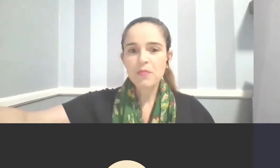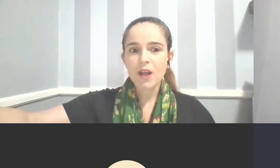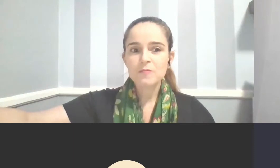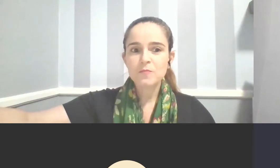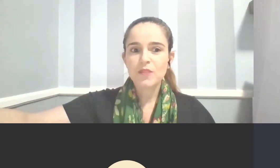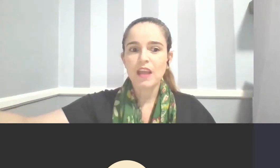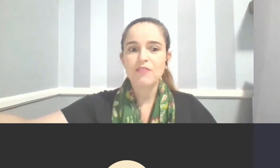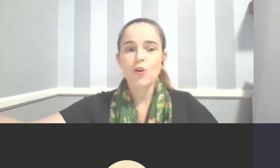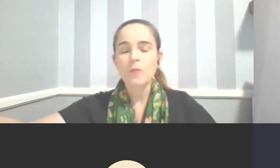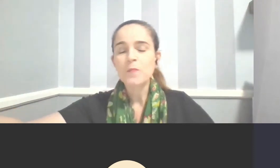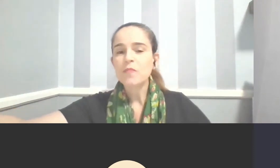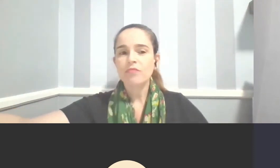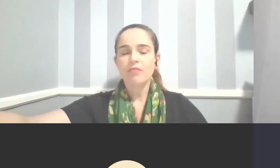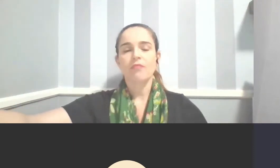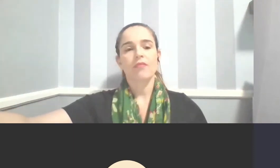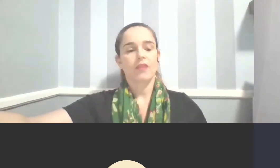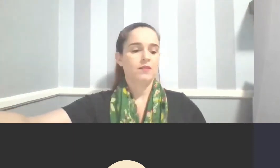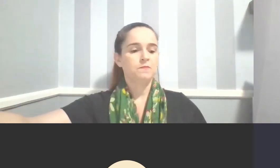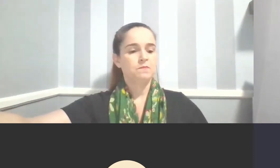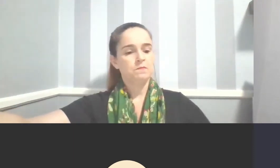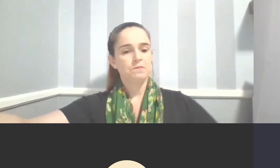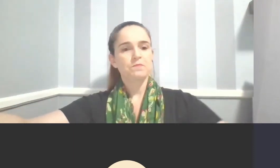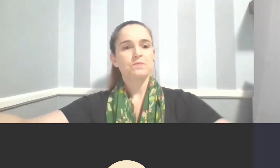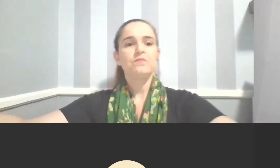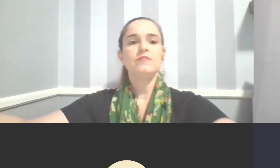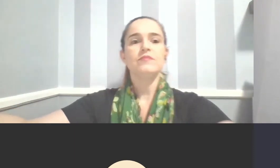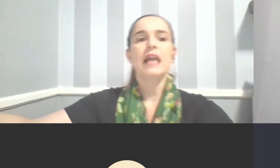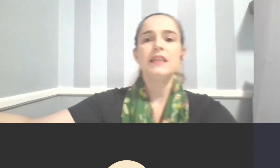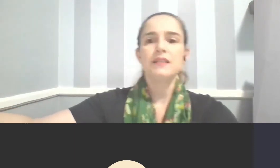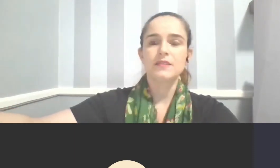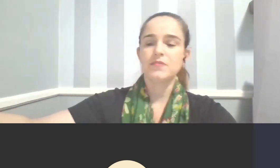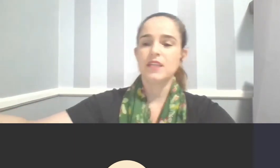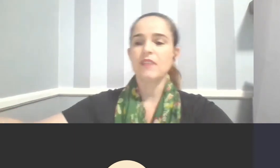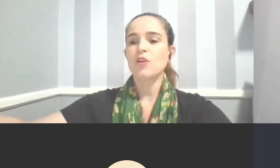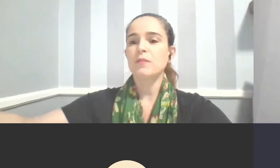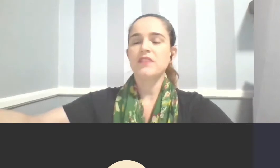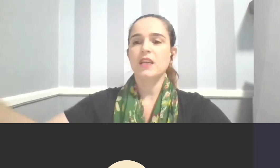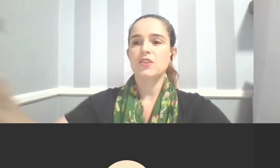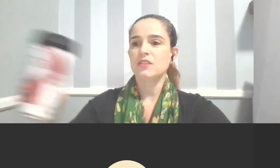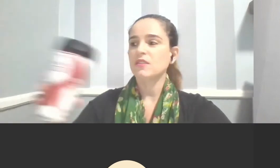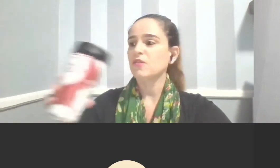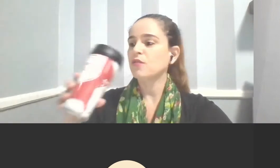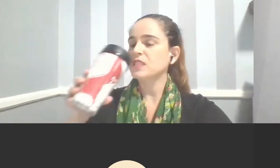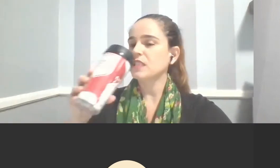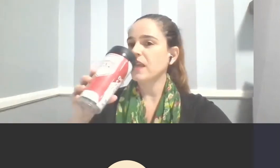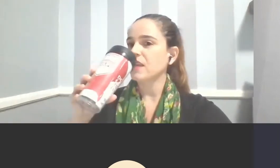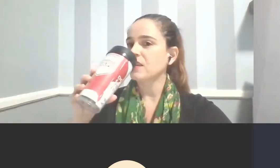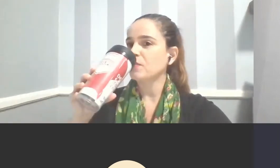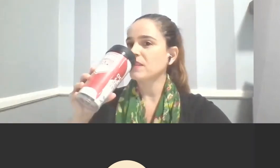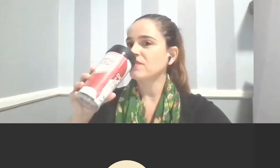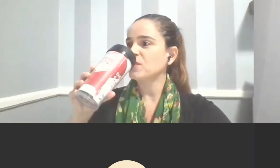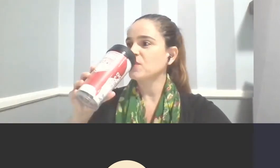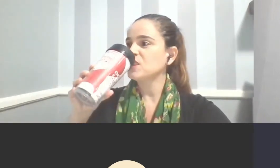nas veias. Quem falou? Thalita. Thalita. E quem falou para frente? Ou foi você